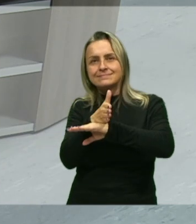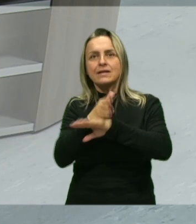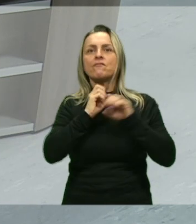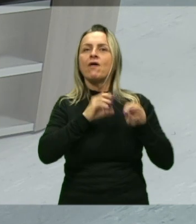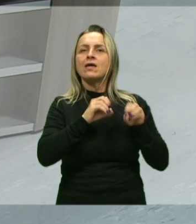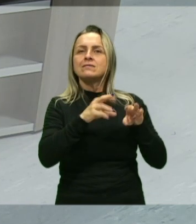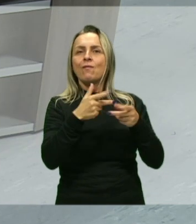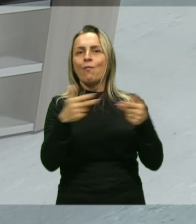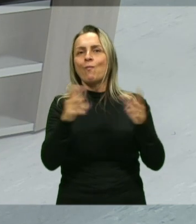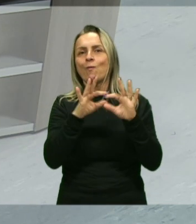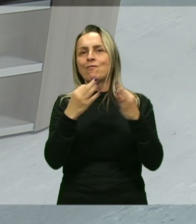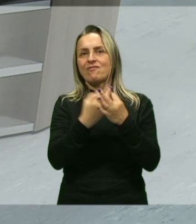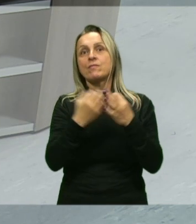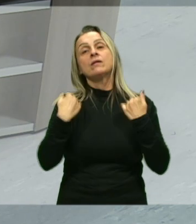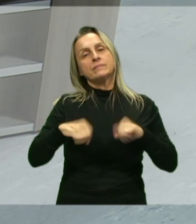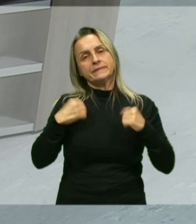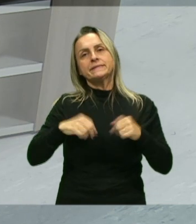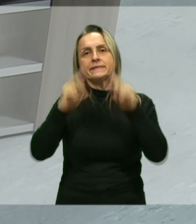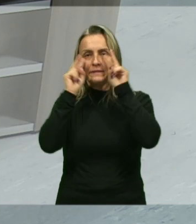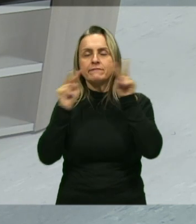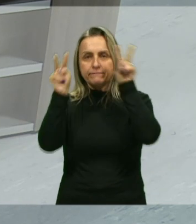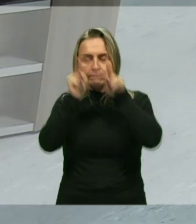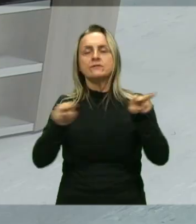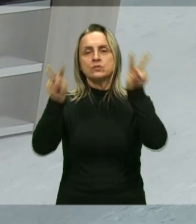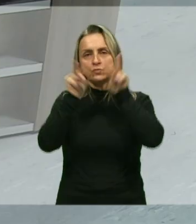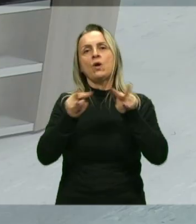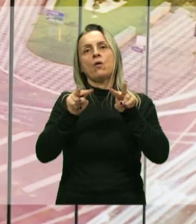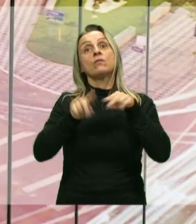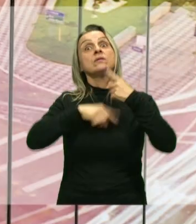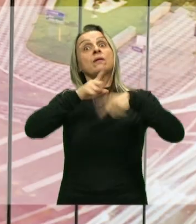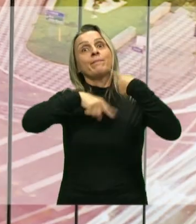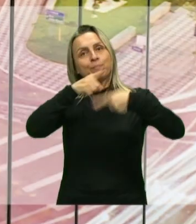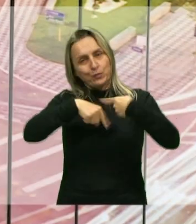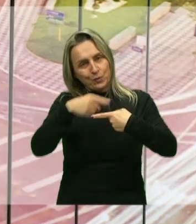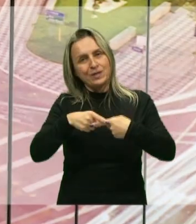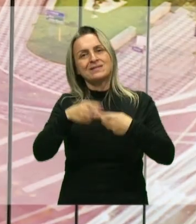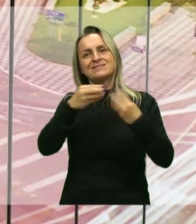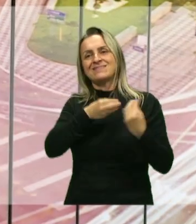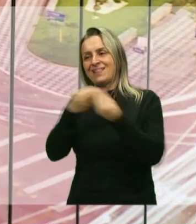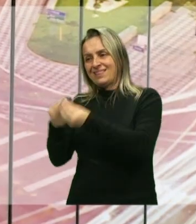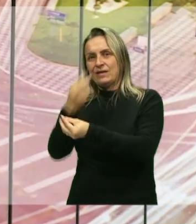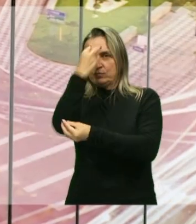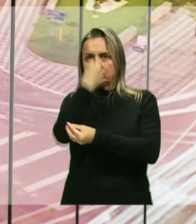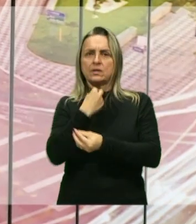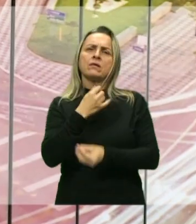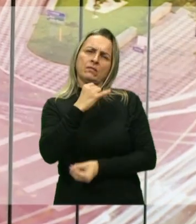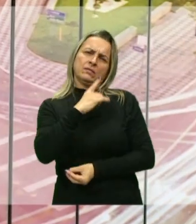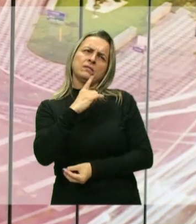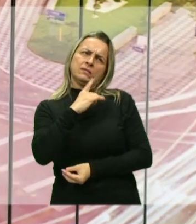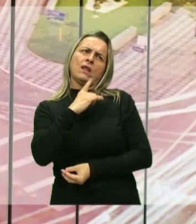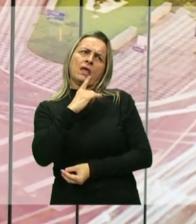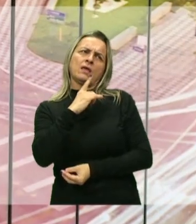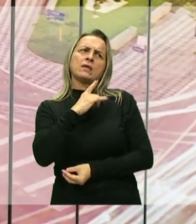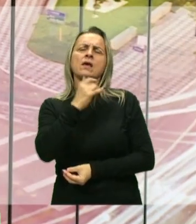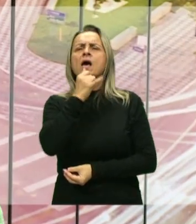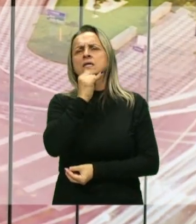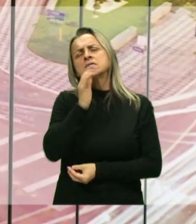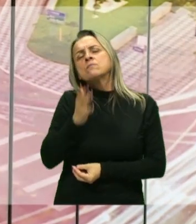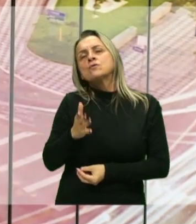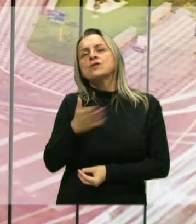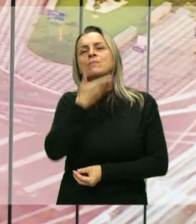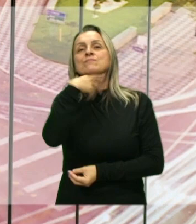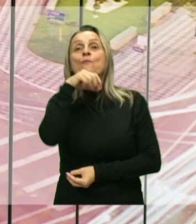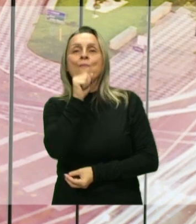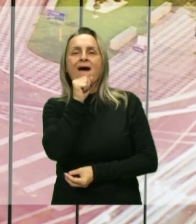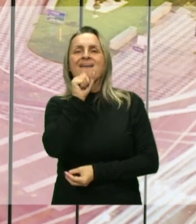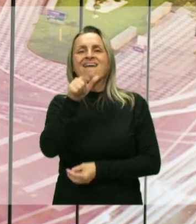pessoas, né? Sim. Então, geralmente, a gente pede pessoas que enxergam. Claro que a gente já tem casos lá na escola de que o pai é deficiente visual e daí o cão está fazendo